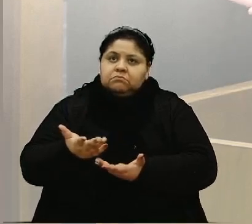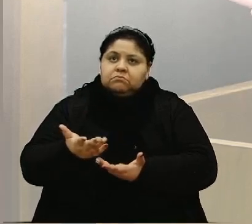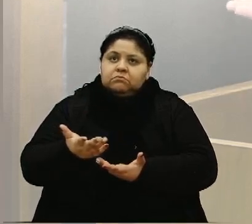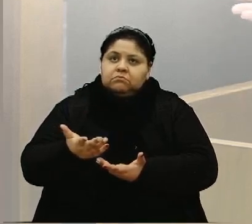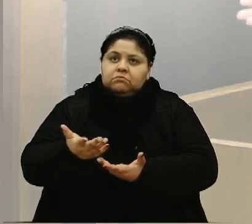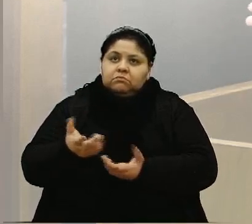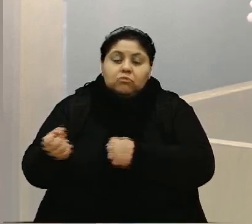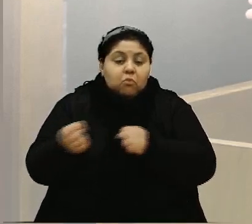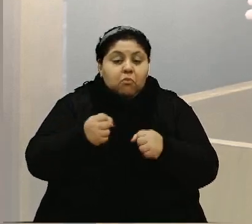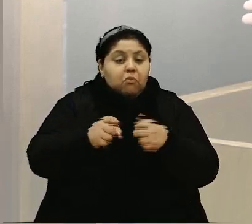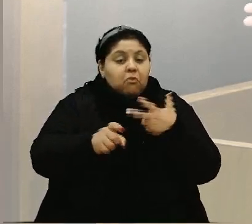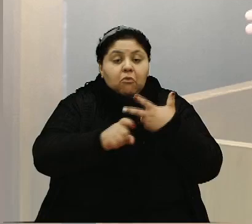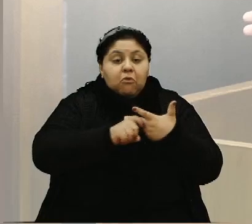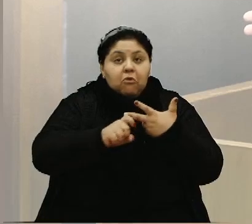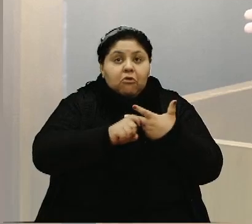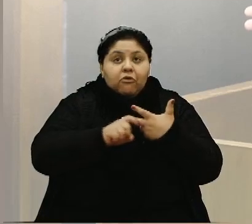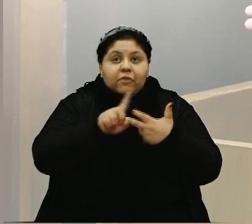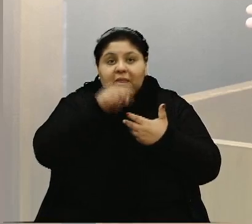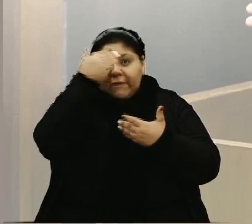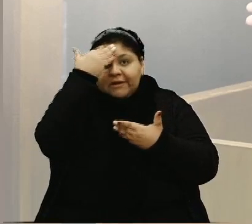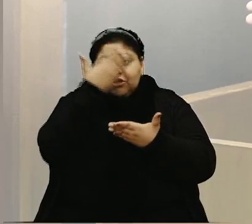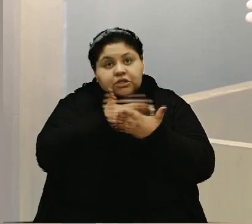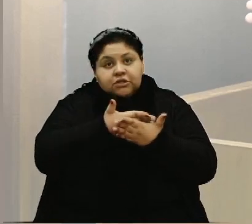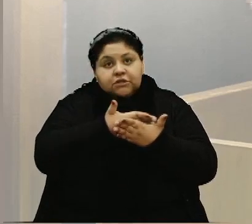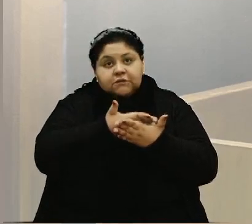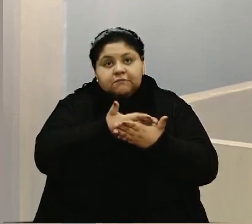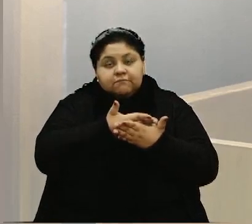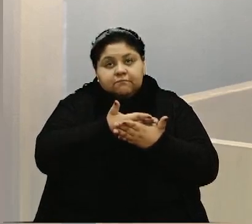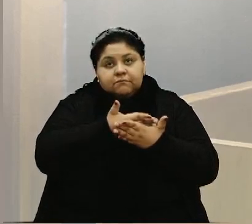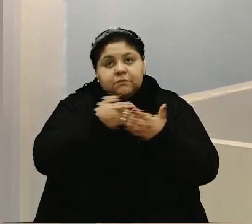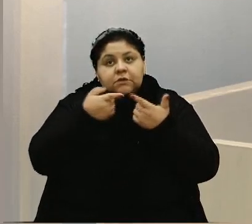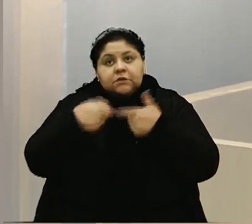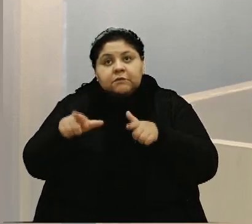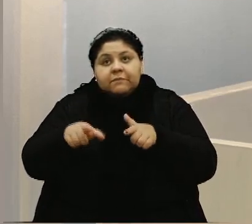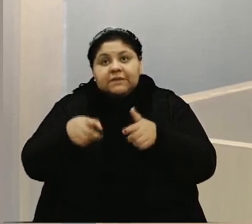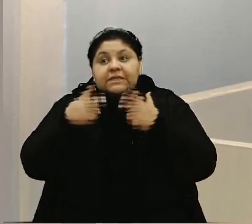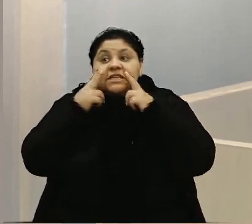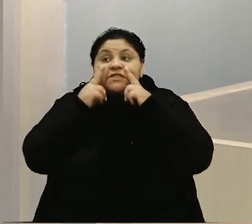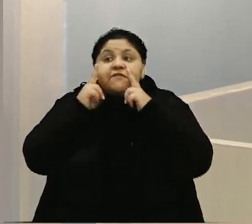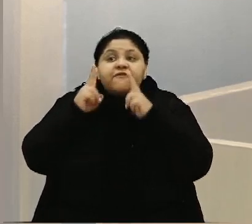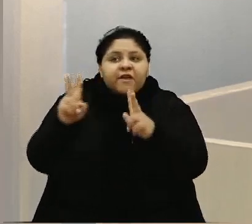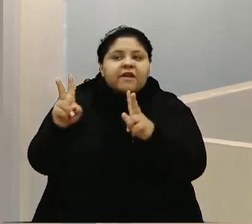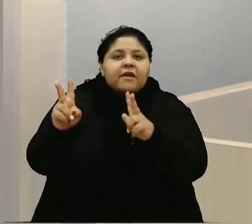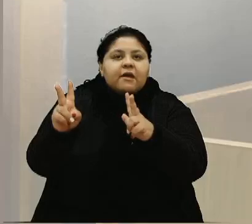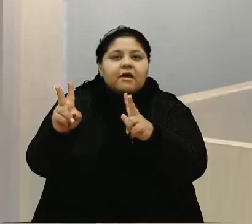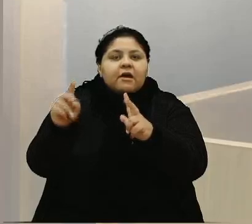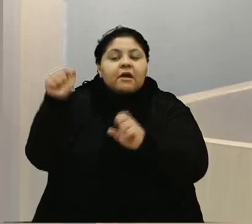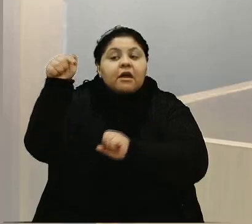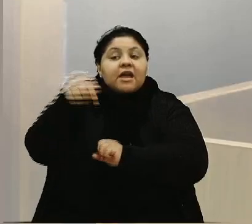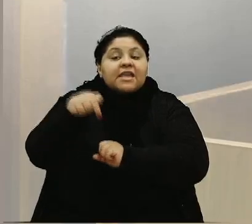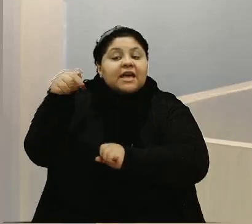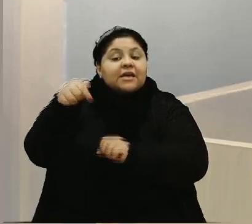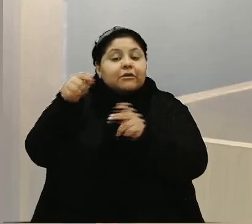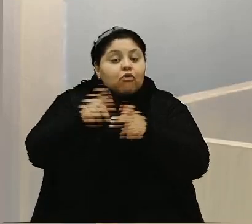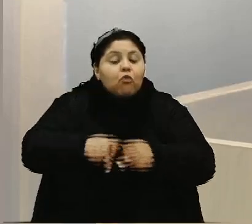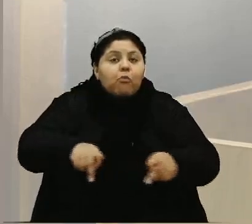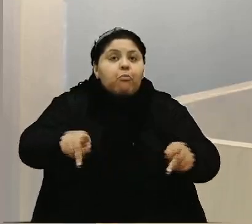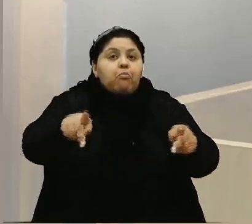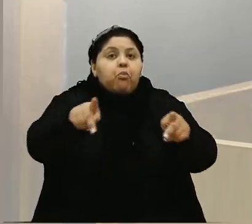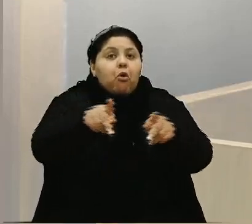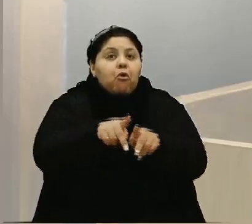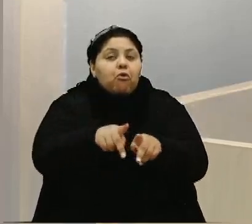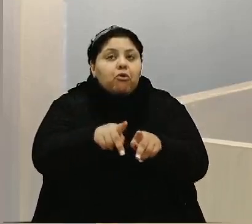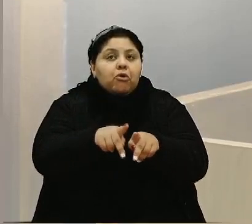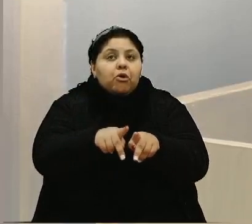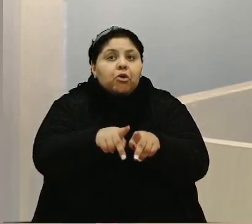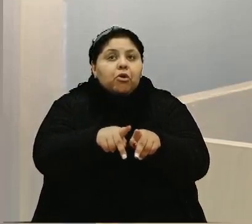o Poder Executivo não acredite. Mas se eles veem que aqui está o povo, com os